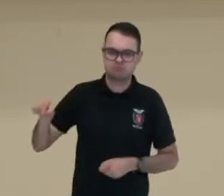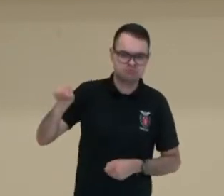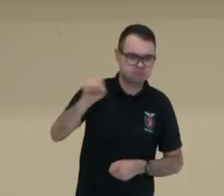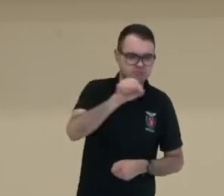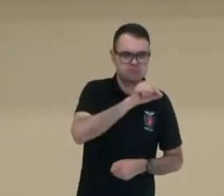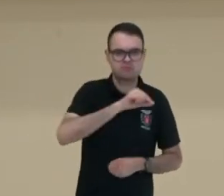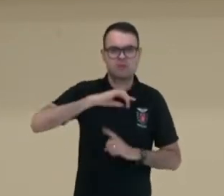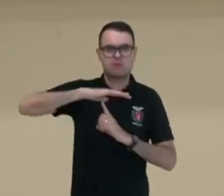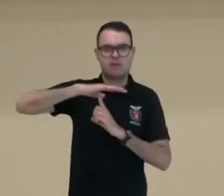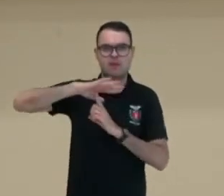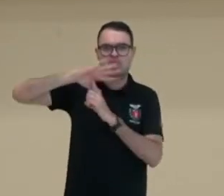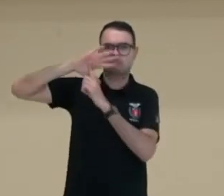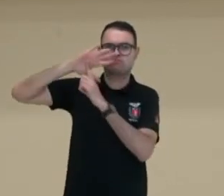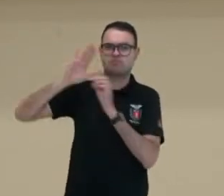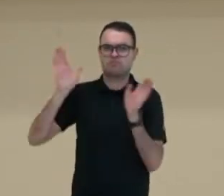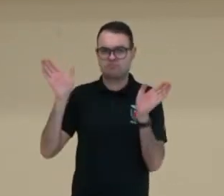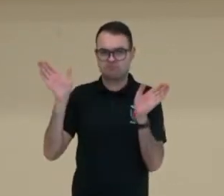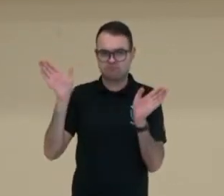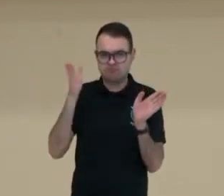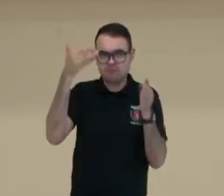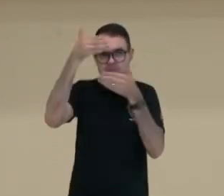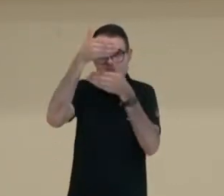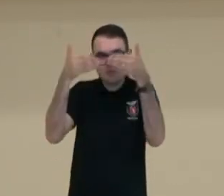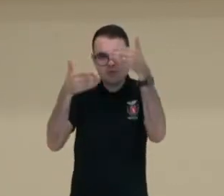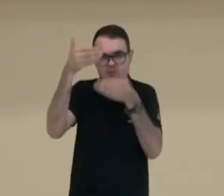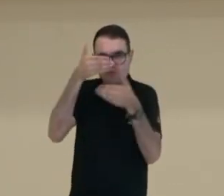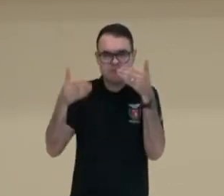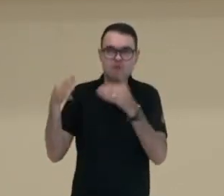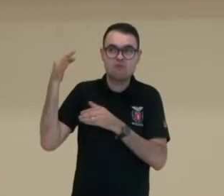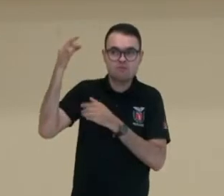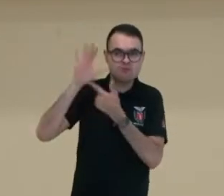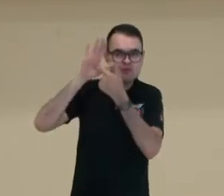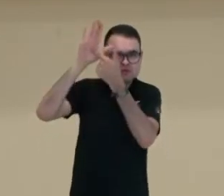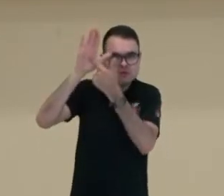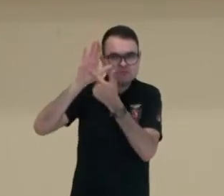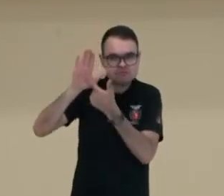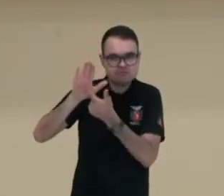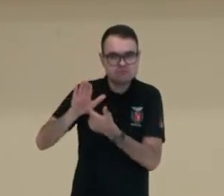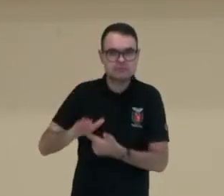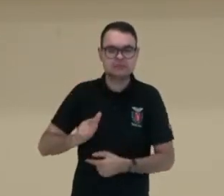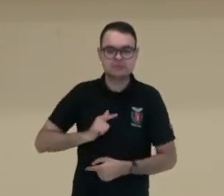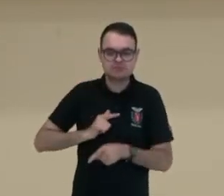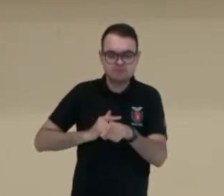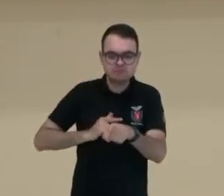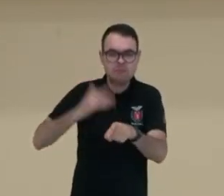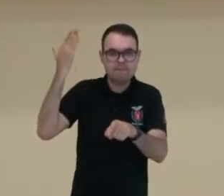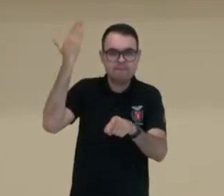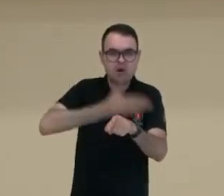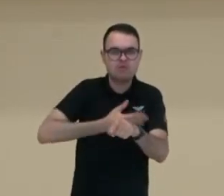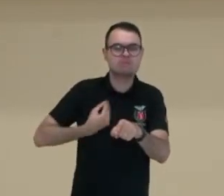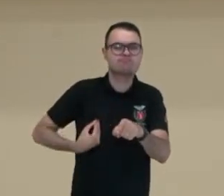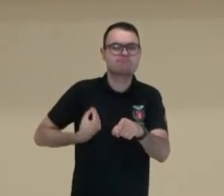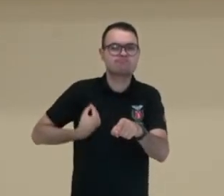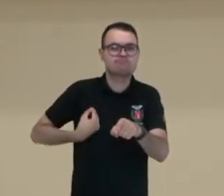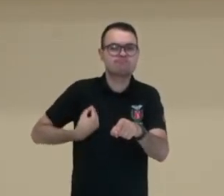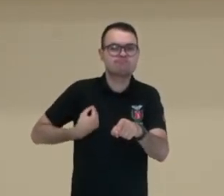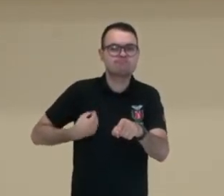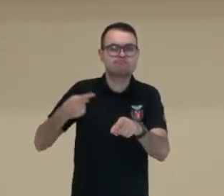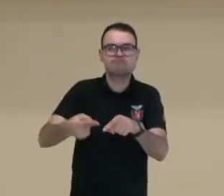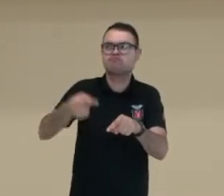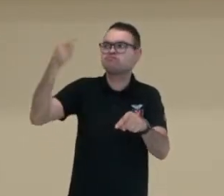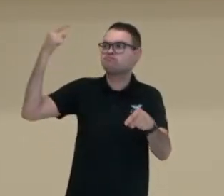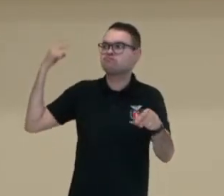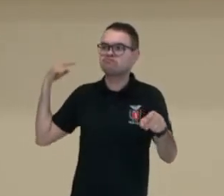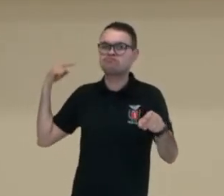apontar em alguns slides, né, futuro, que confirmam a presença, né, desses